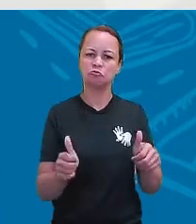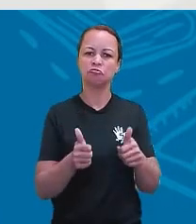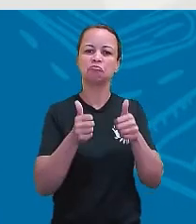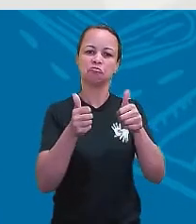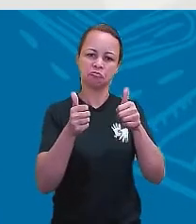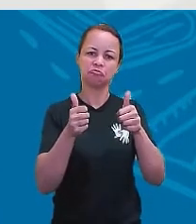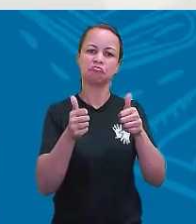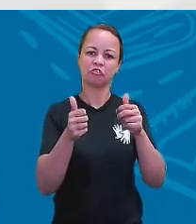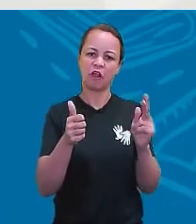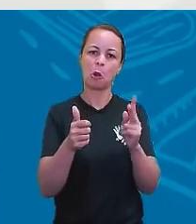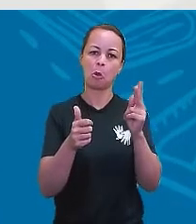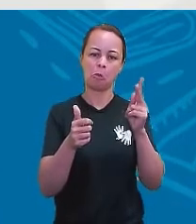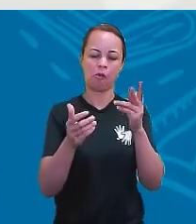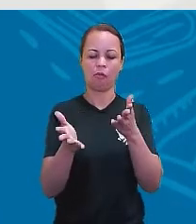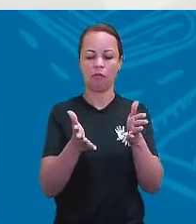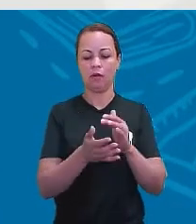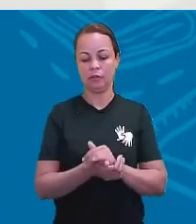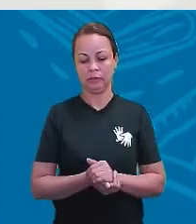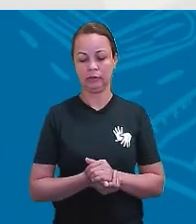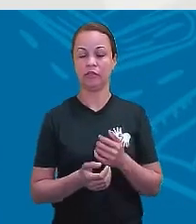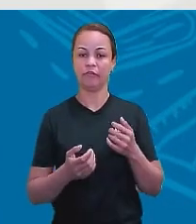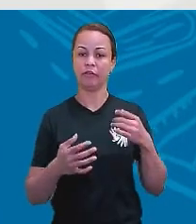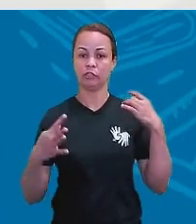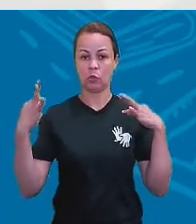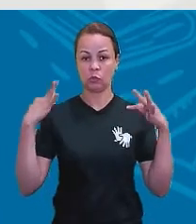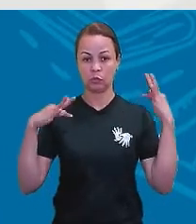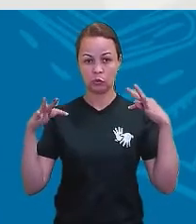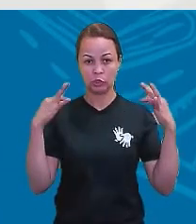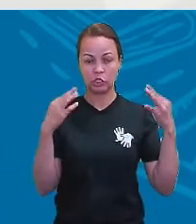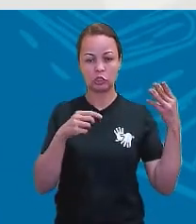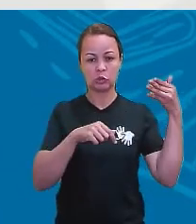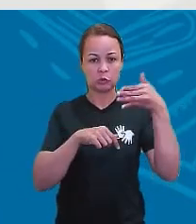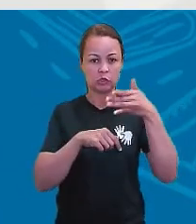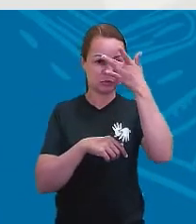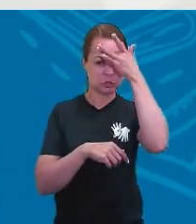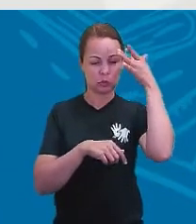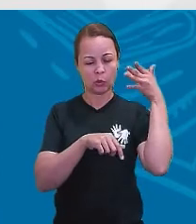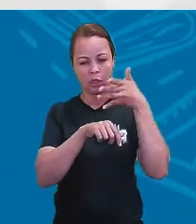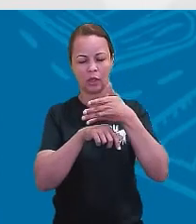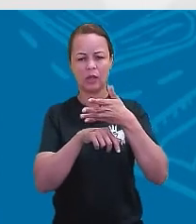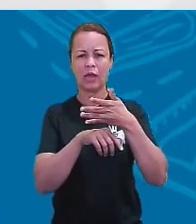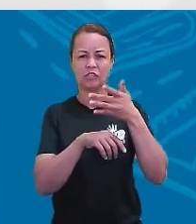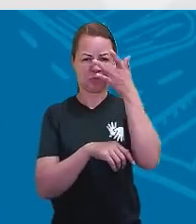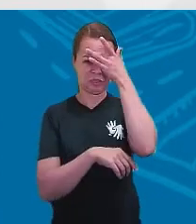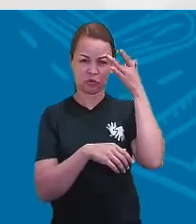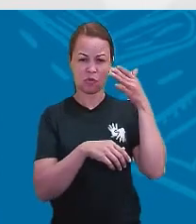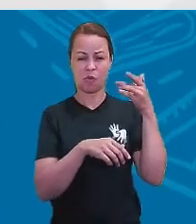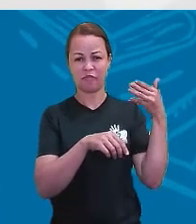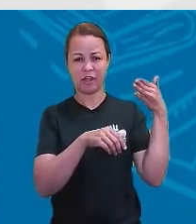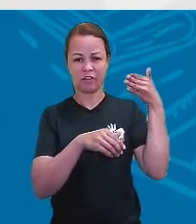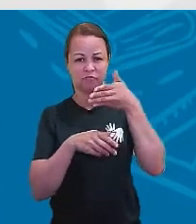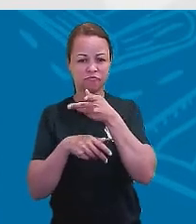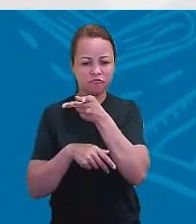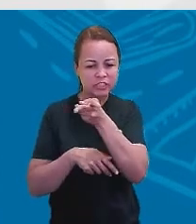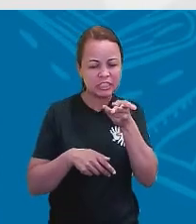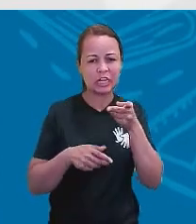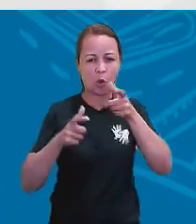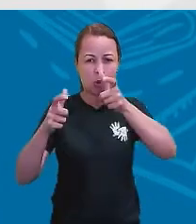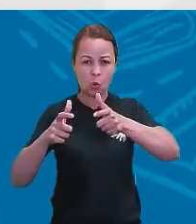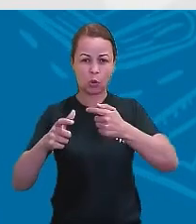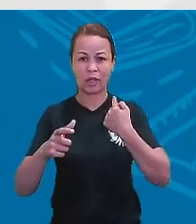atraindo turismo para a nossa cidade, para a nossa região, porque ninguém quer visitar um lugar que é sujo, né? Todo mundo quer visitar um